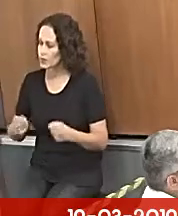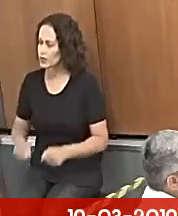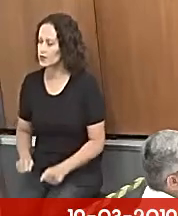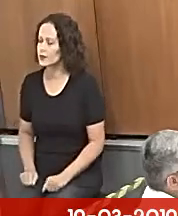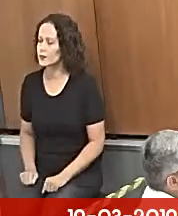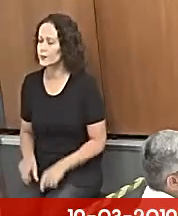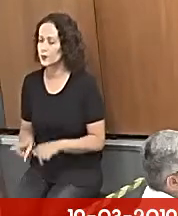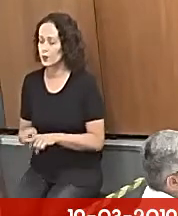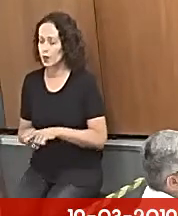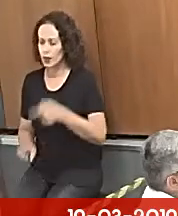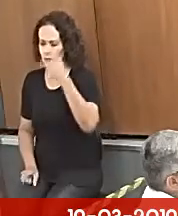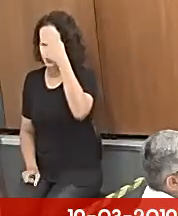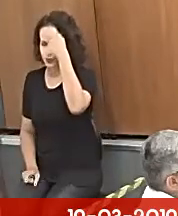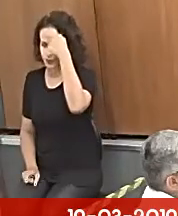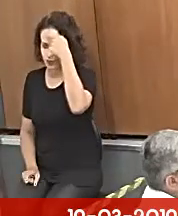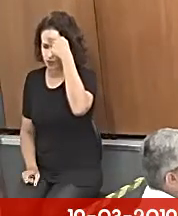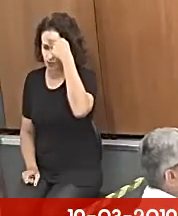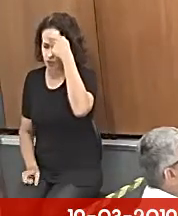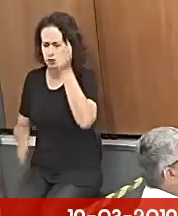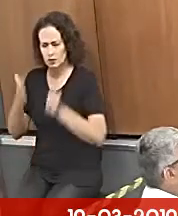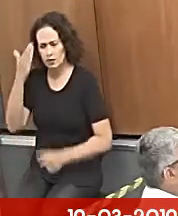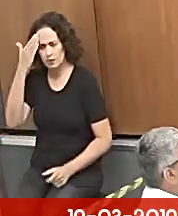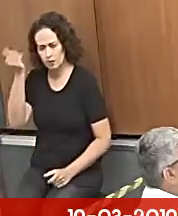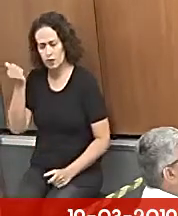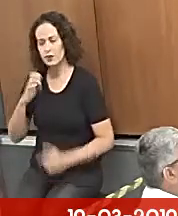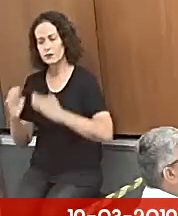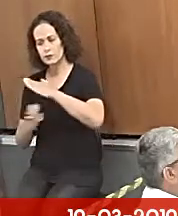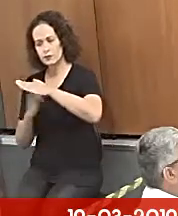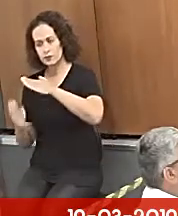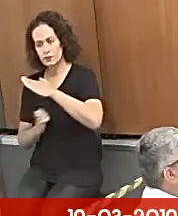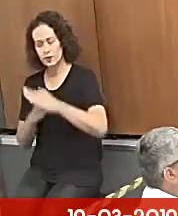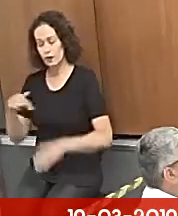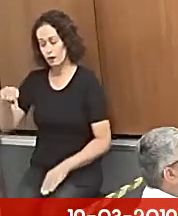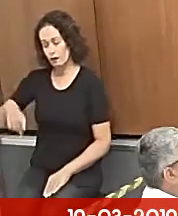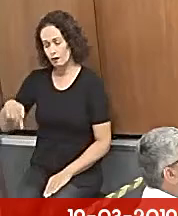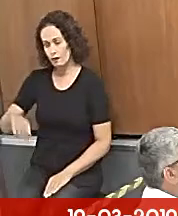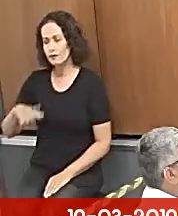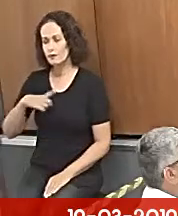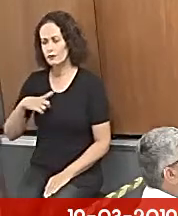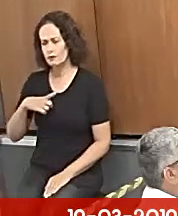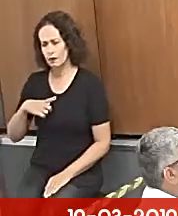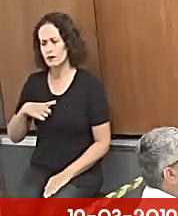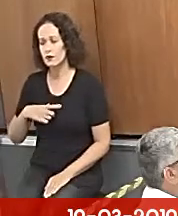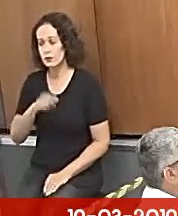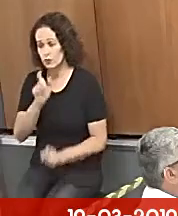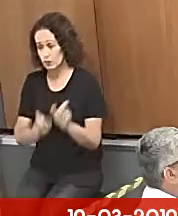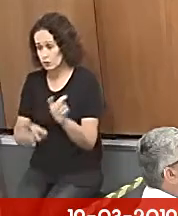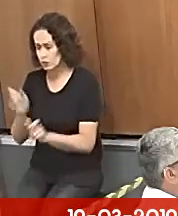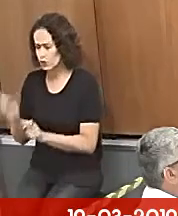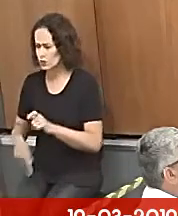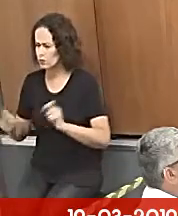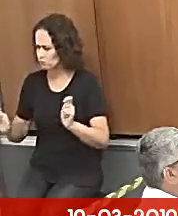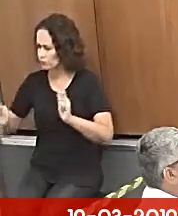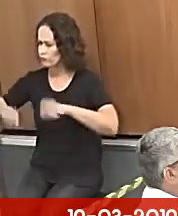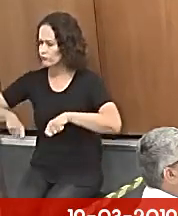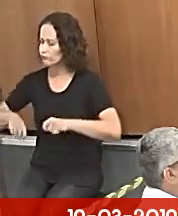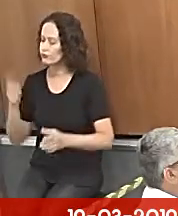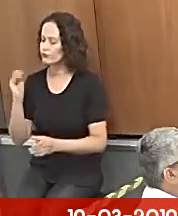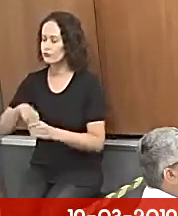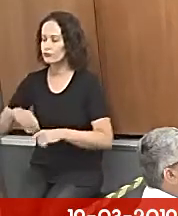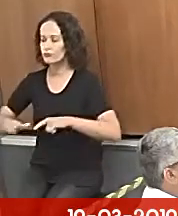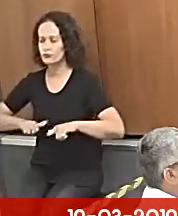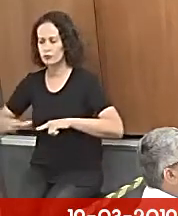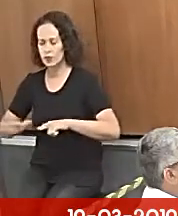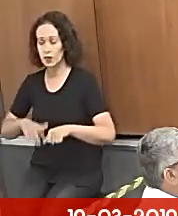das empresas de saber que aqui tem pessoas que são eficientes no trabalho muito mais né do que